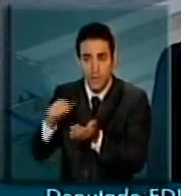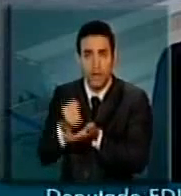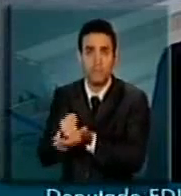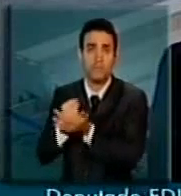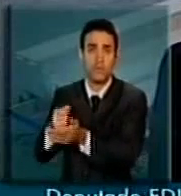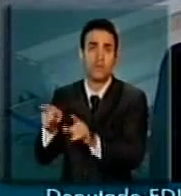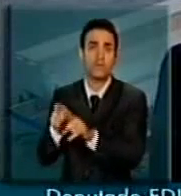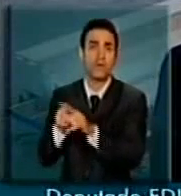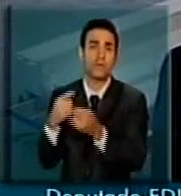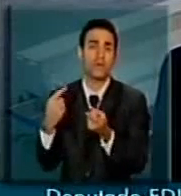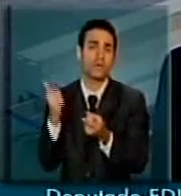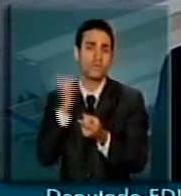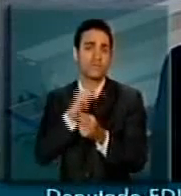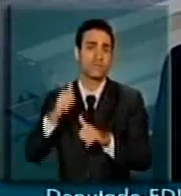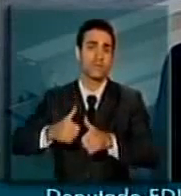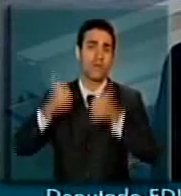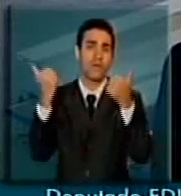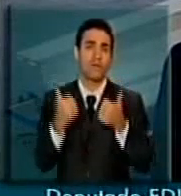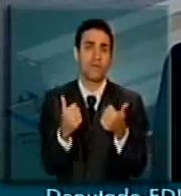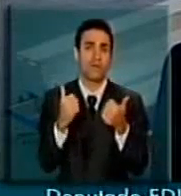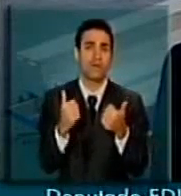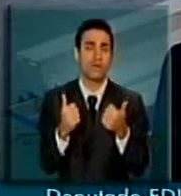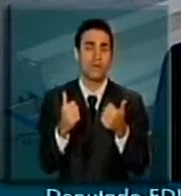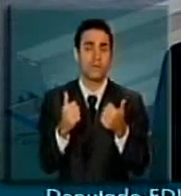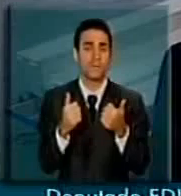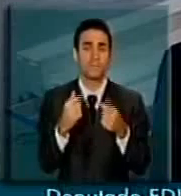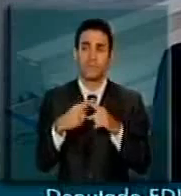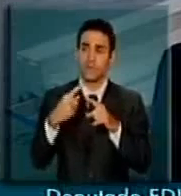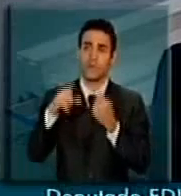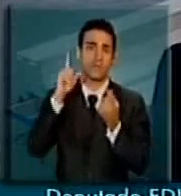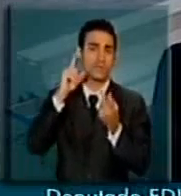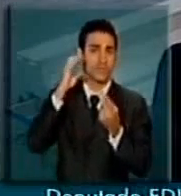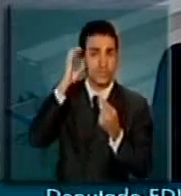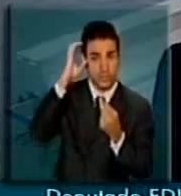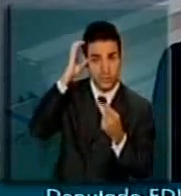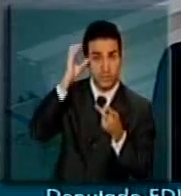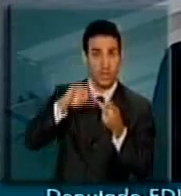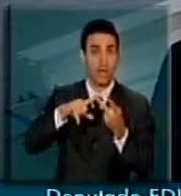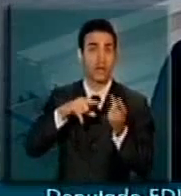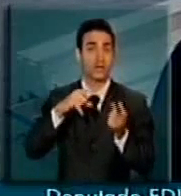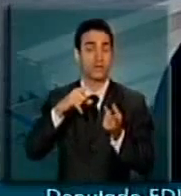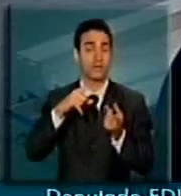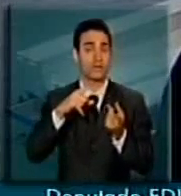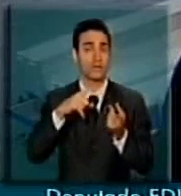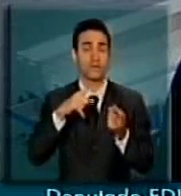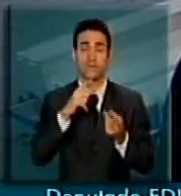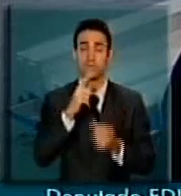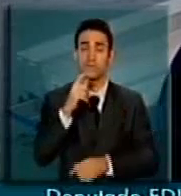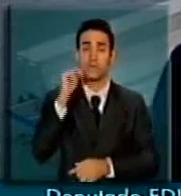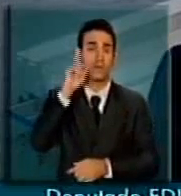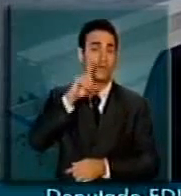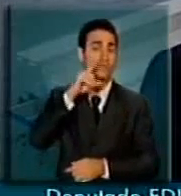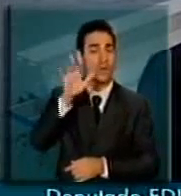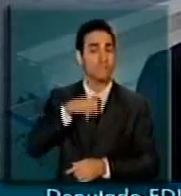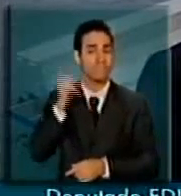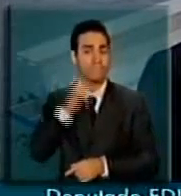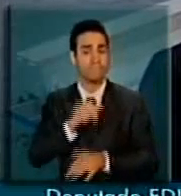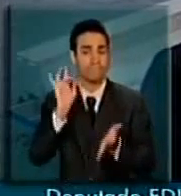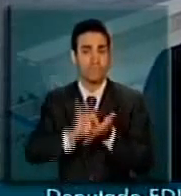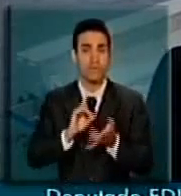o transporte rodoviário de carga responde por 90% do movimento de bens e mercadorias do nosso